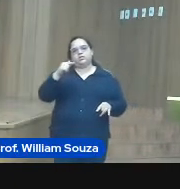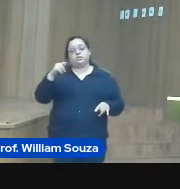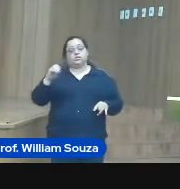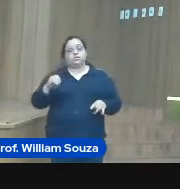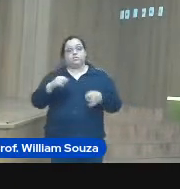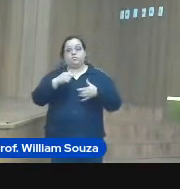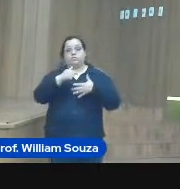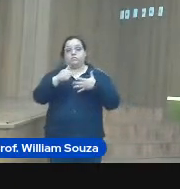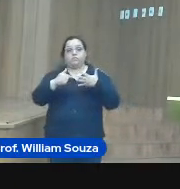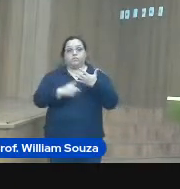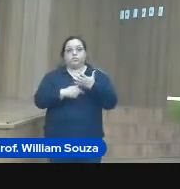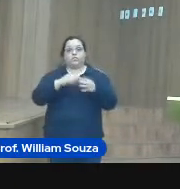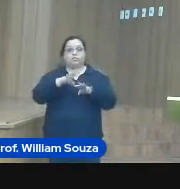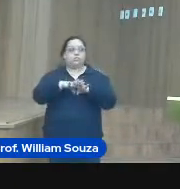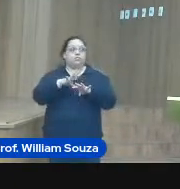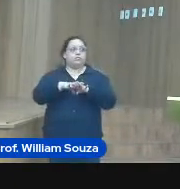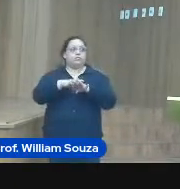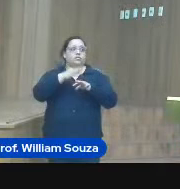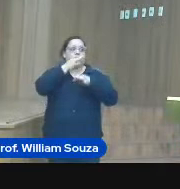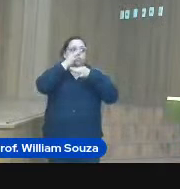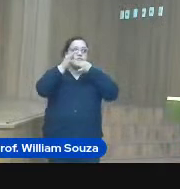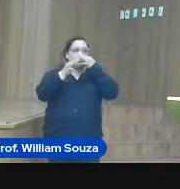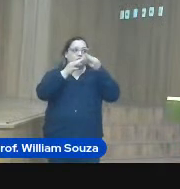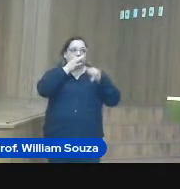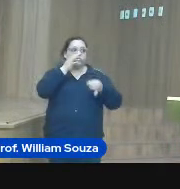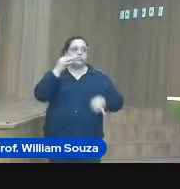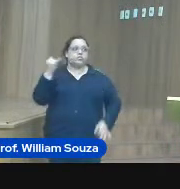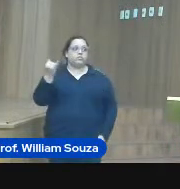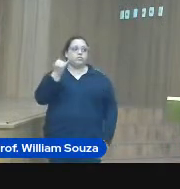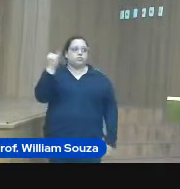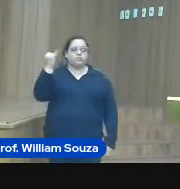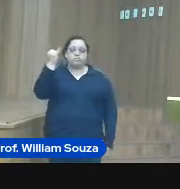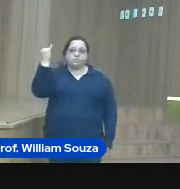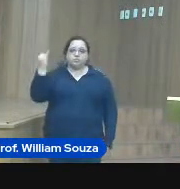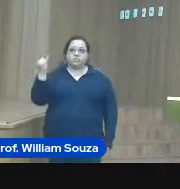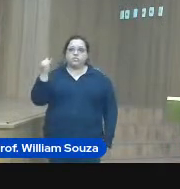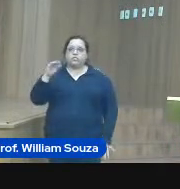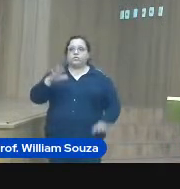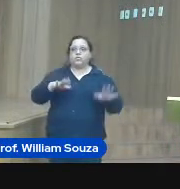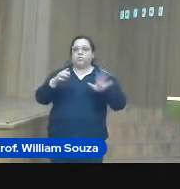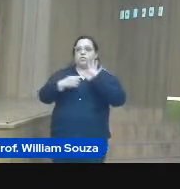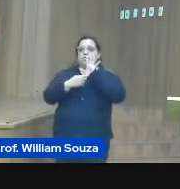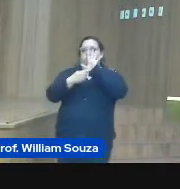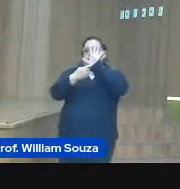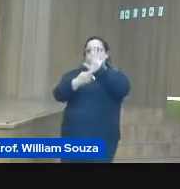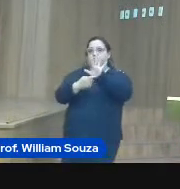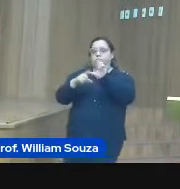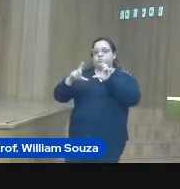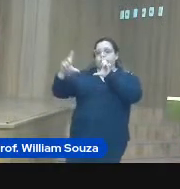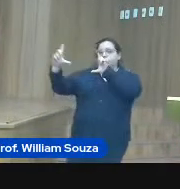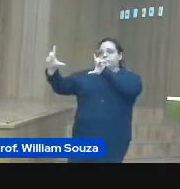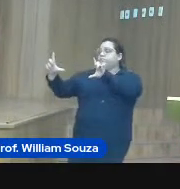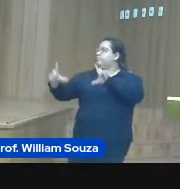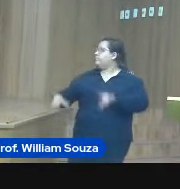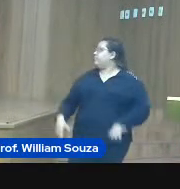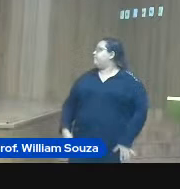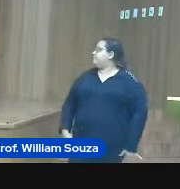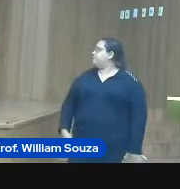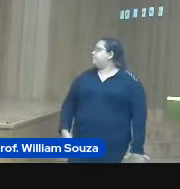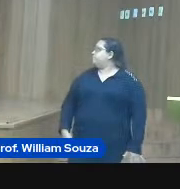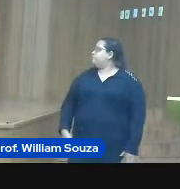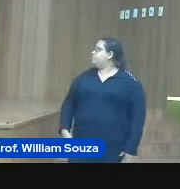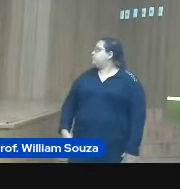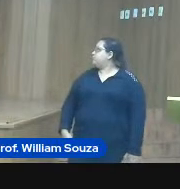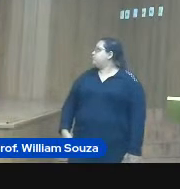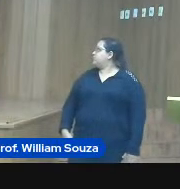foram críticos fundamentais aí. Estou colocando alguns aqui na tela. Eu quero destacar a filosofia